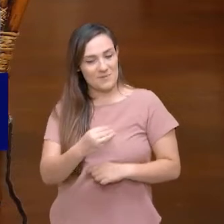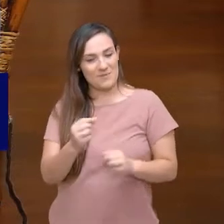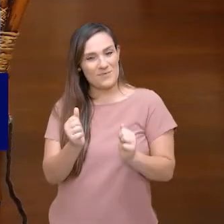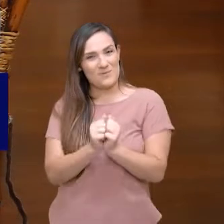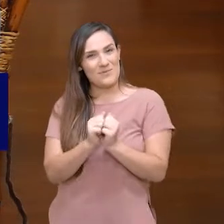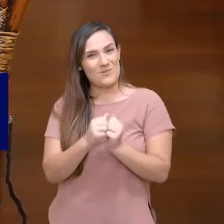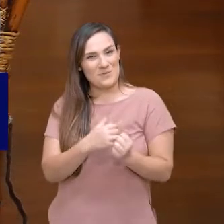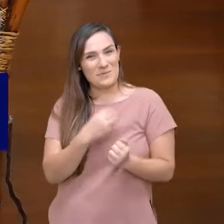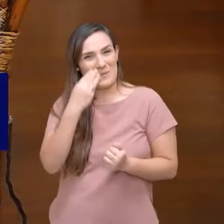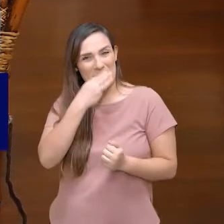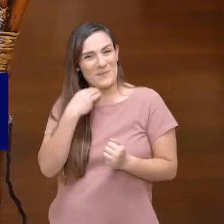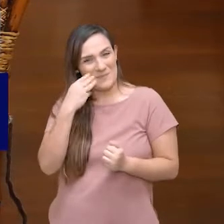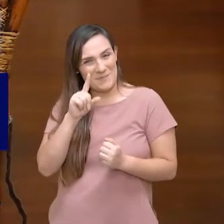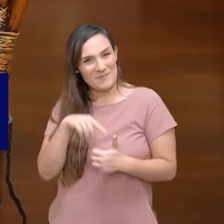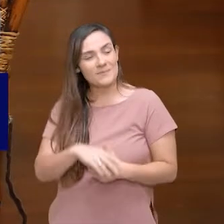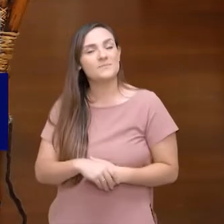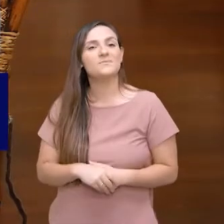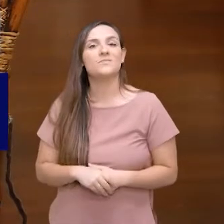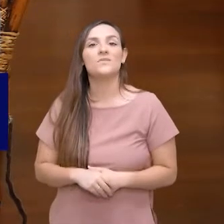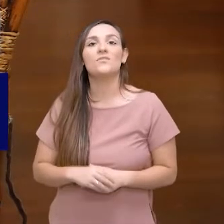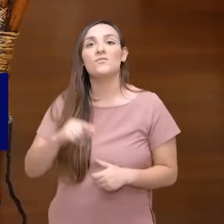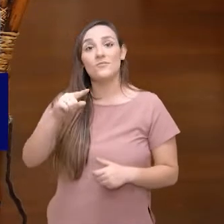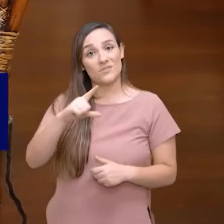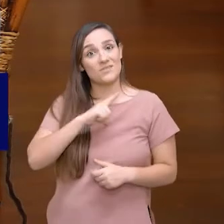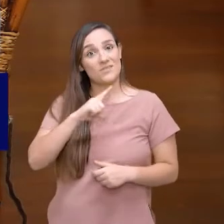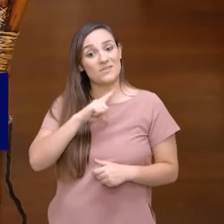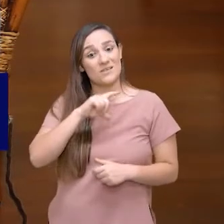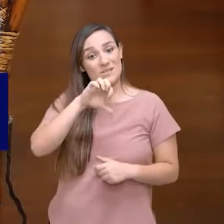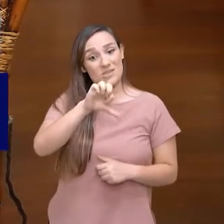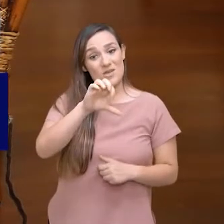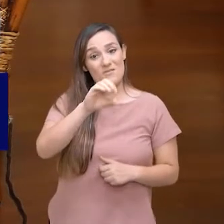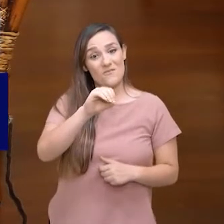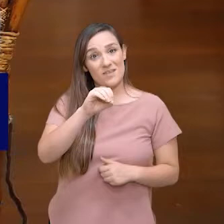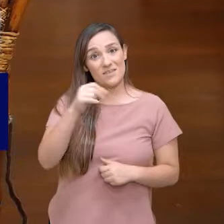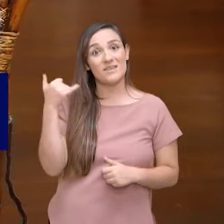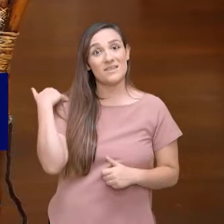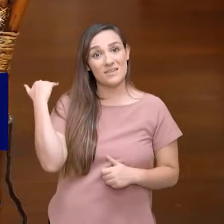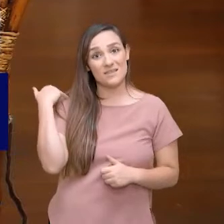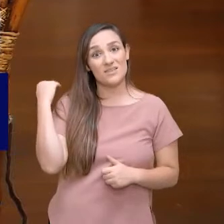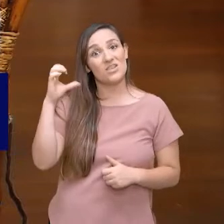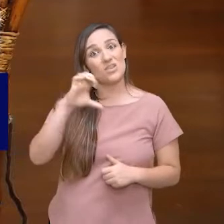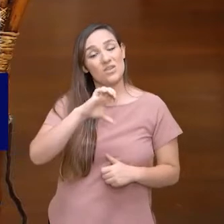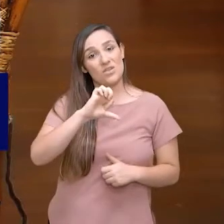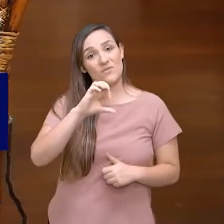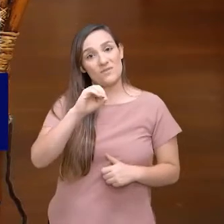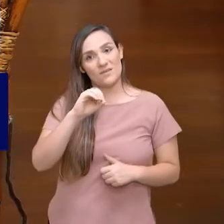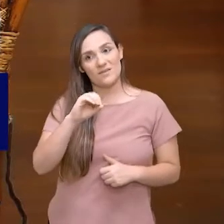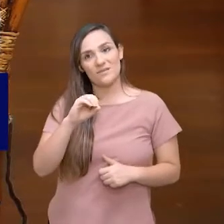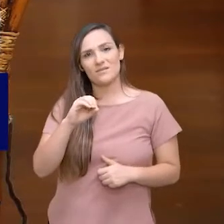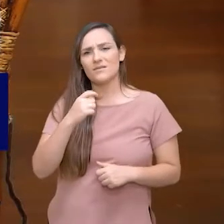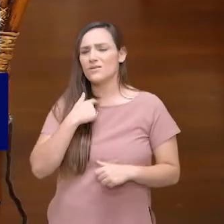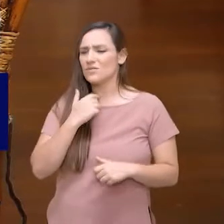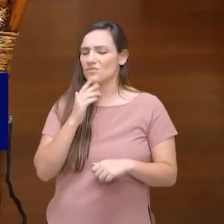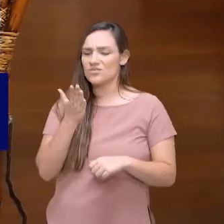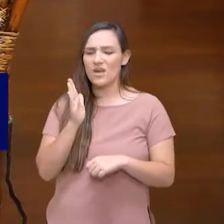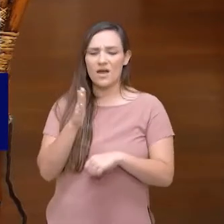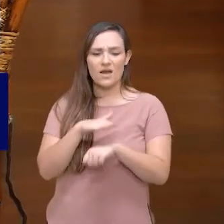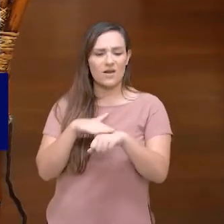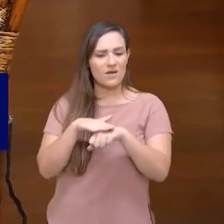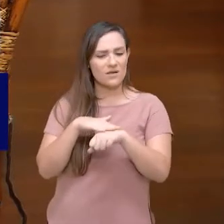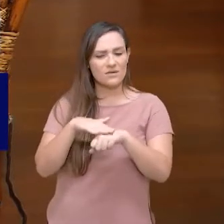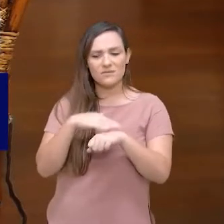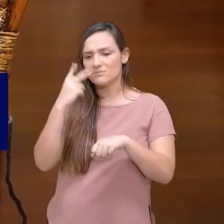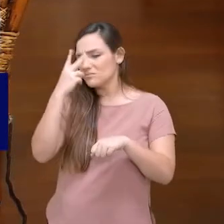açúcar. O senhor completou em outubro do ano passado 90 anos. Estou conversando com o senhor aqui há mais de 2 horas e a